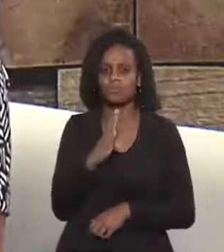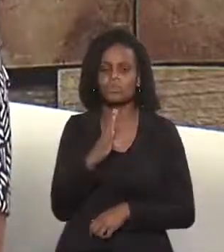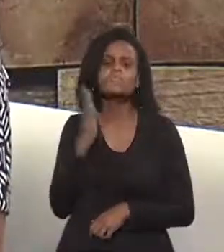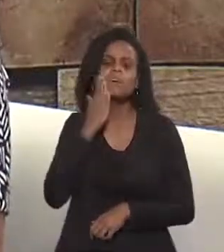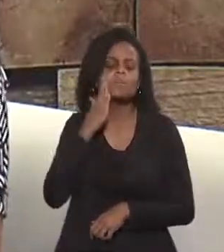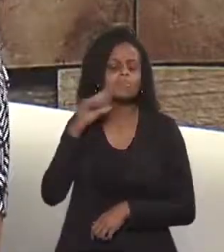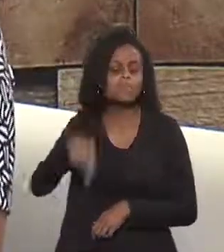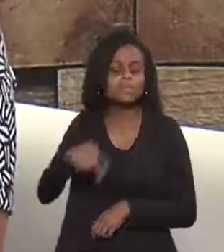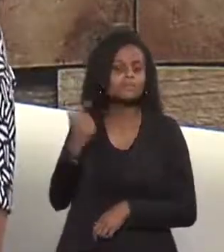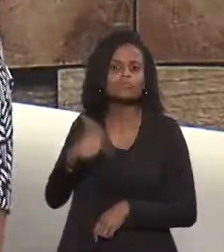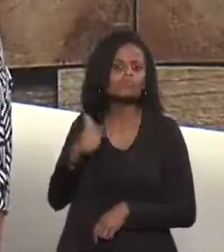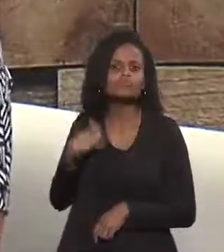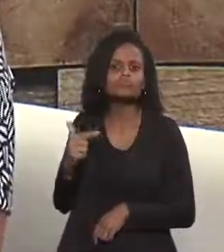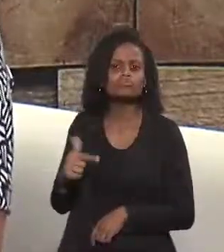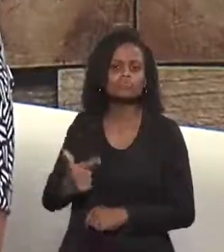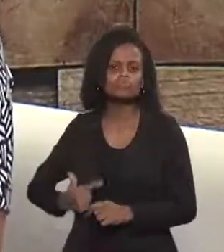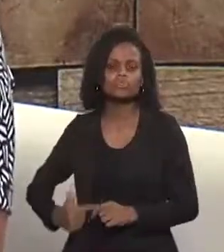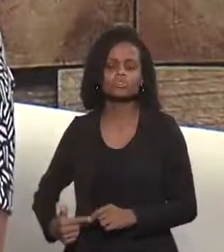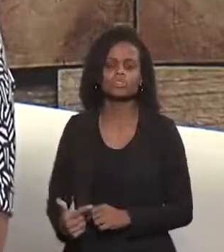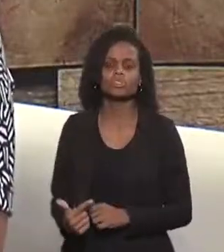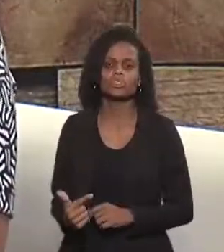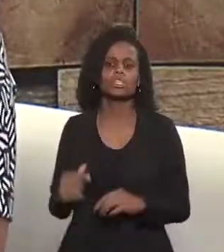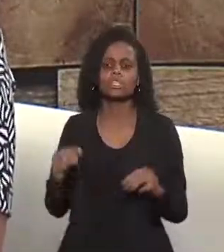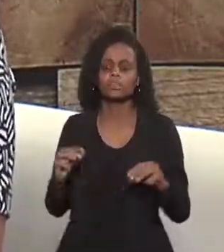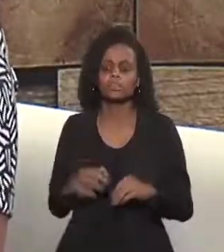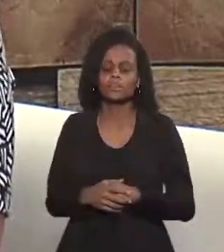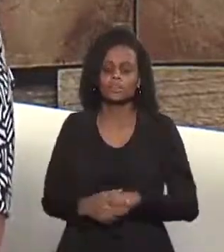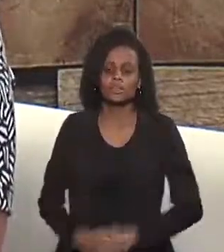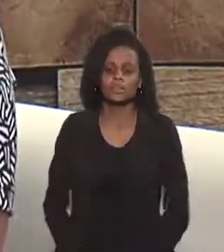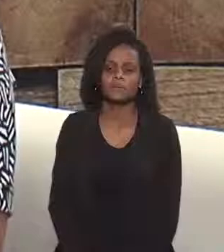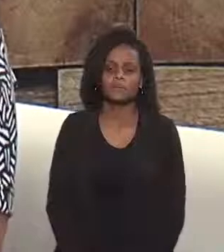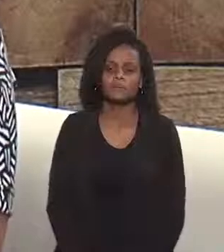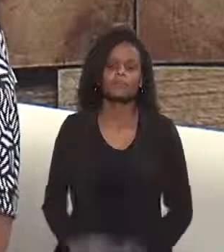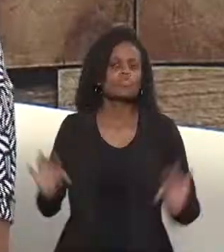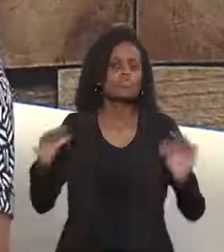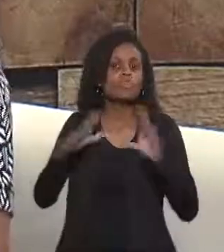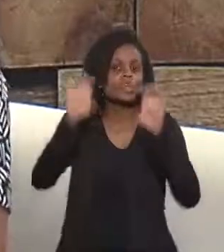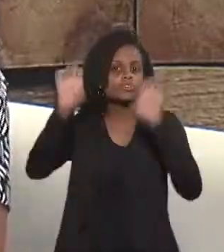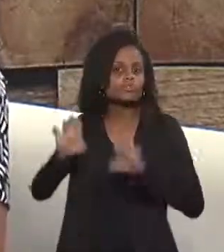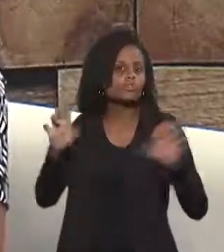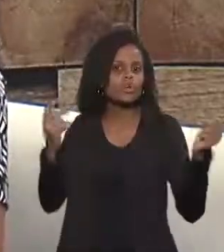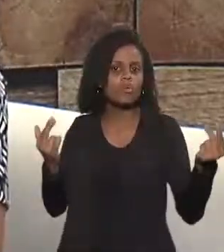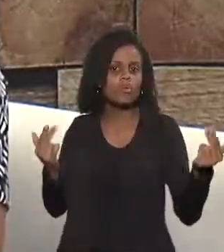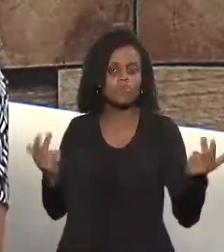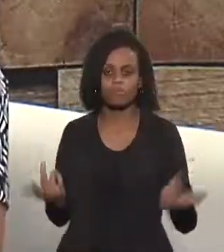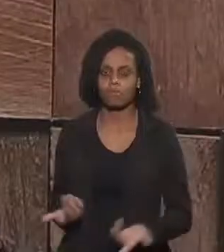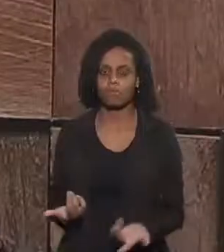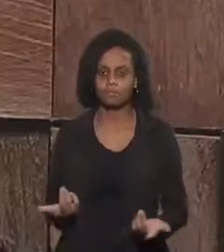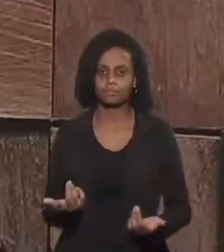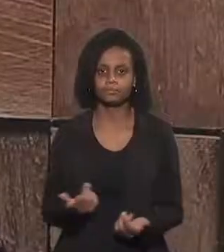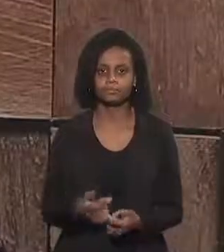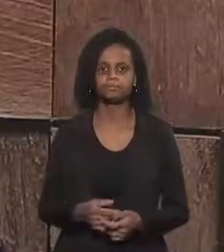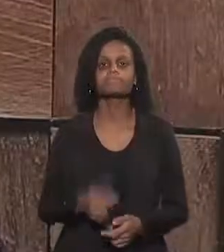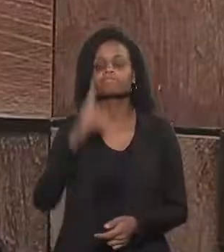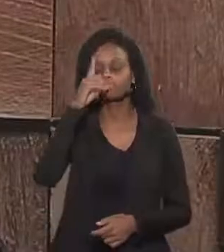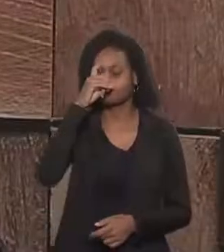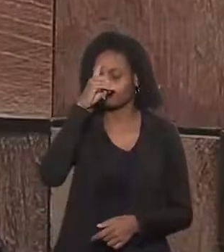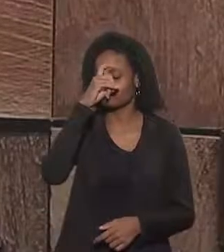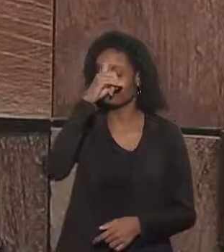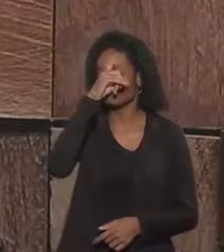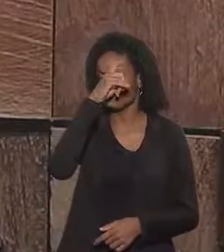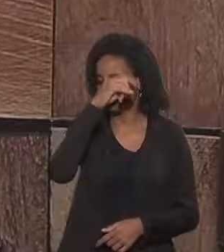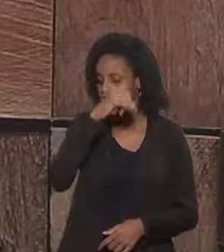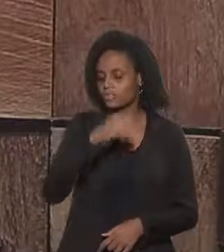sabendo que aqui não tinha à disposição tudo isso que era oferecido lá? Não, foi muito